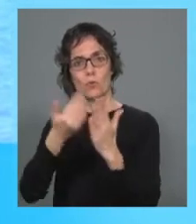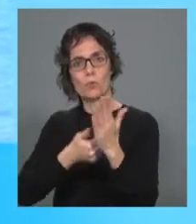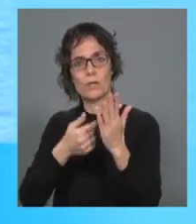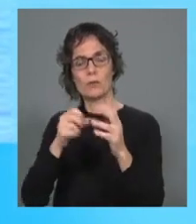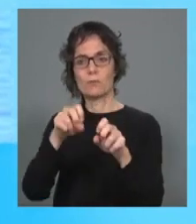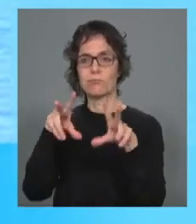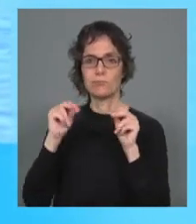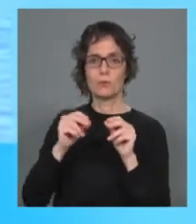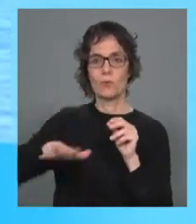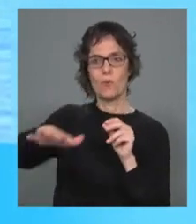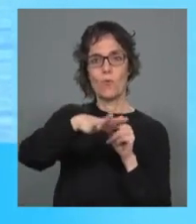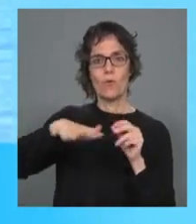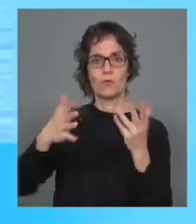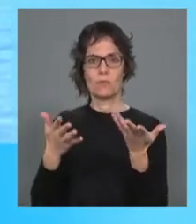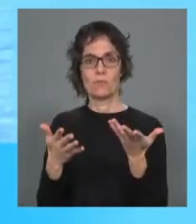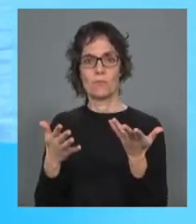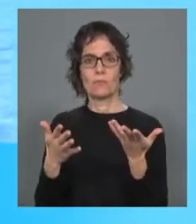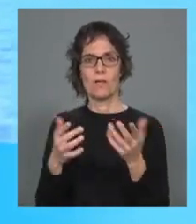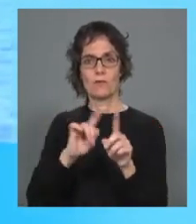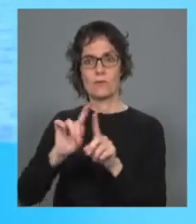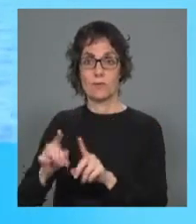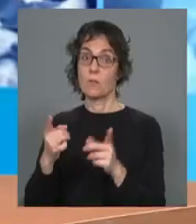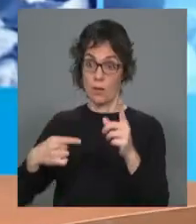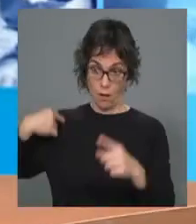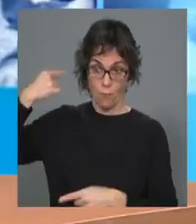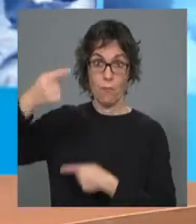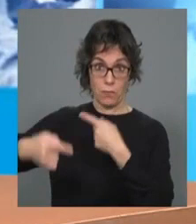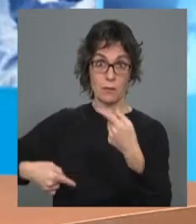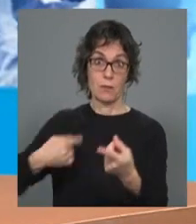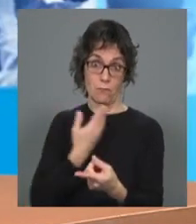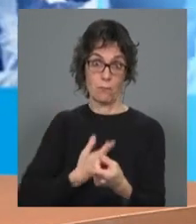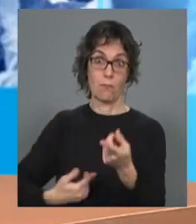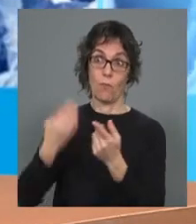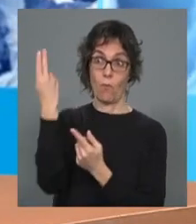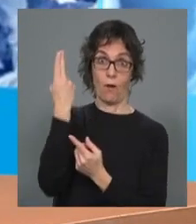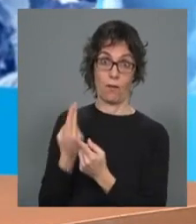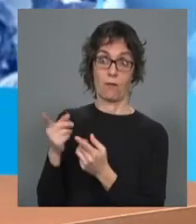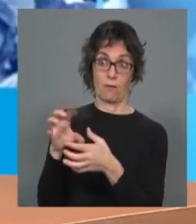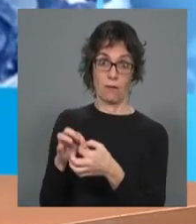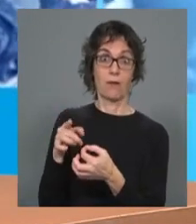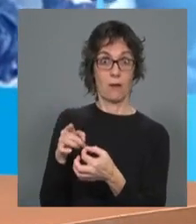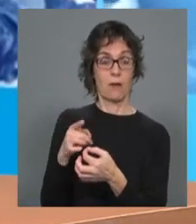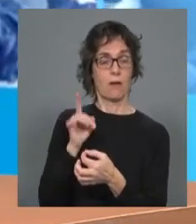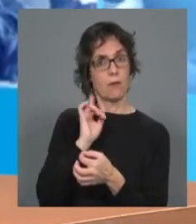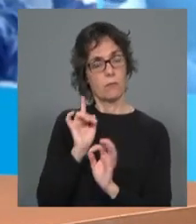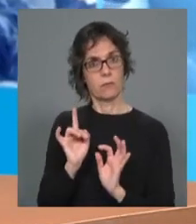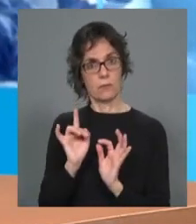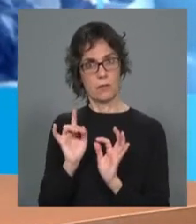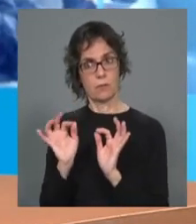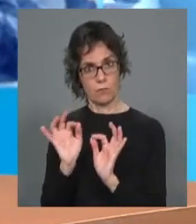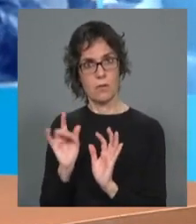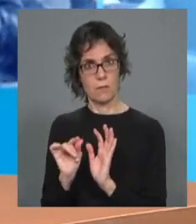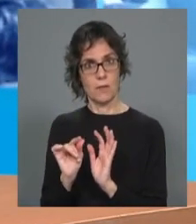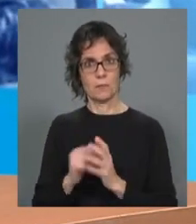são pormenores, são por maiores, não é? Porque no que toca ao património antigo, artístico, é crucial estes cuidados. É